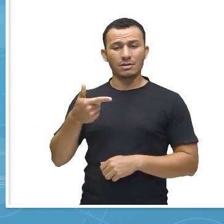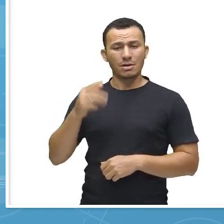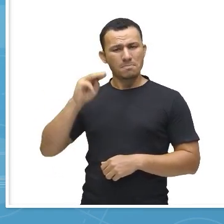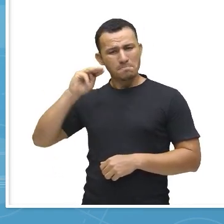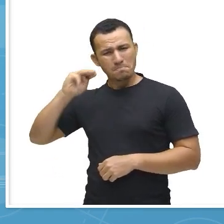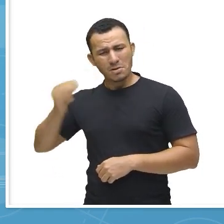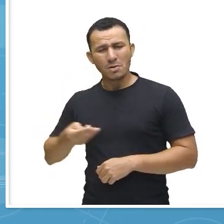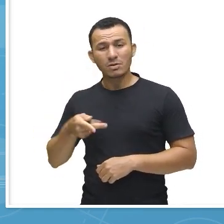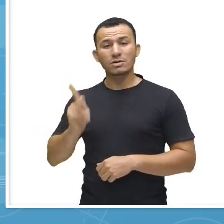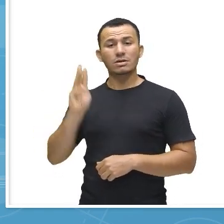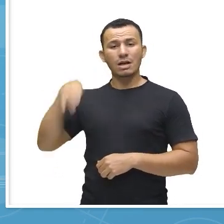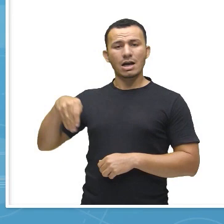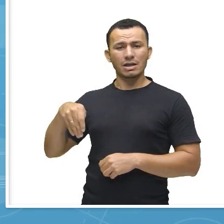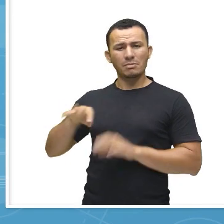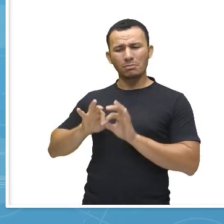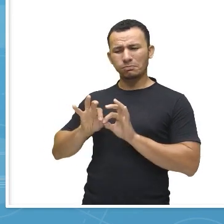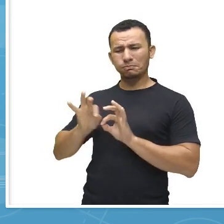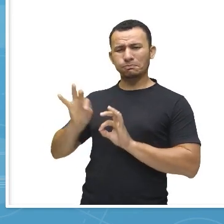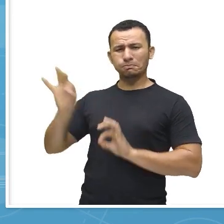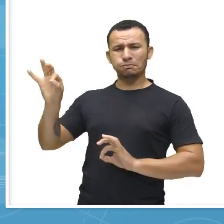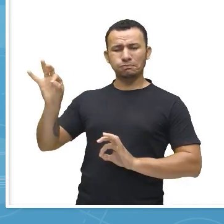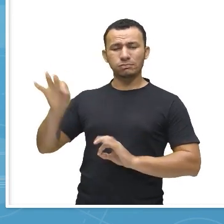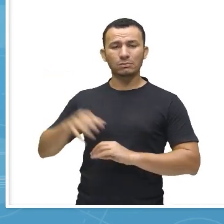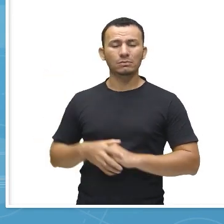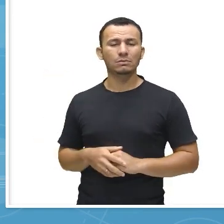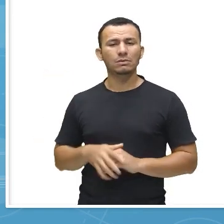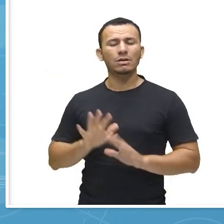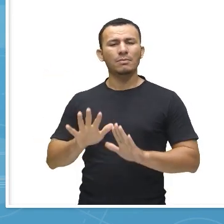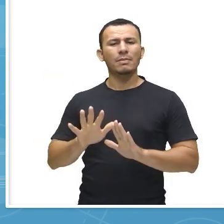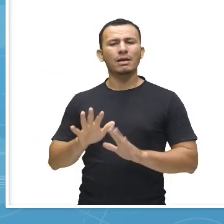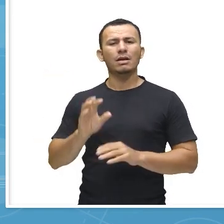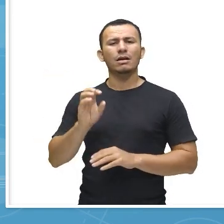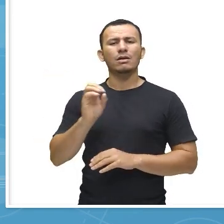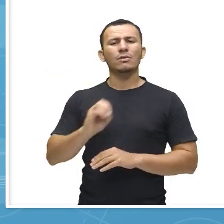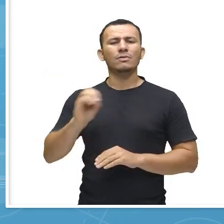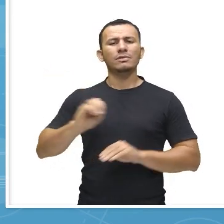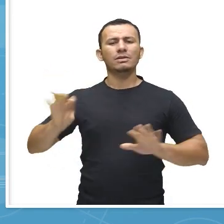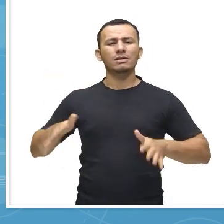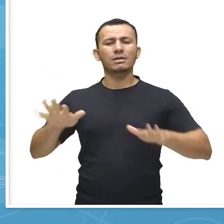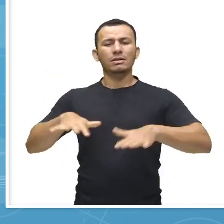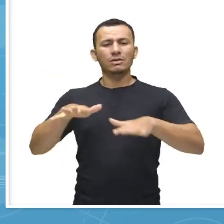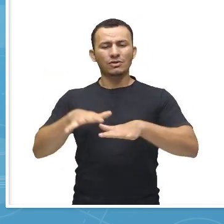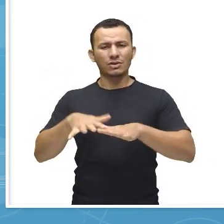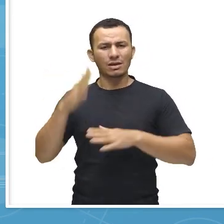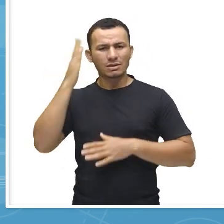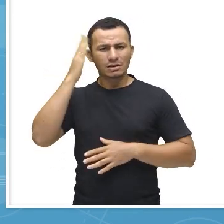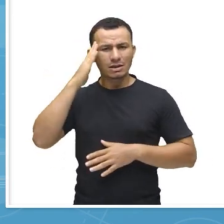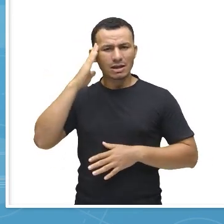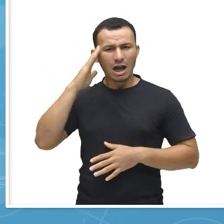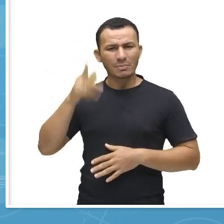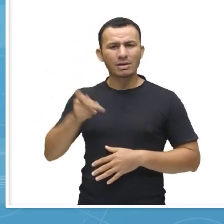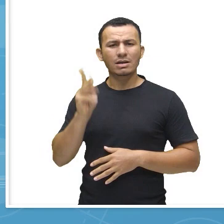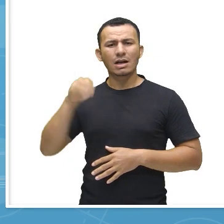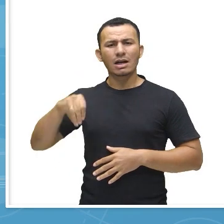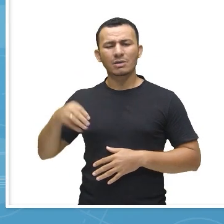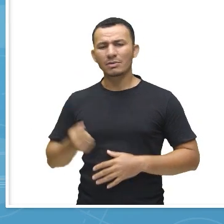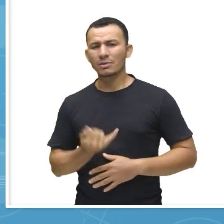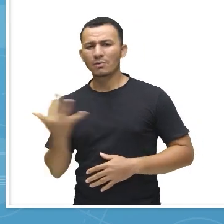7,7.741.000 quilômetros quadrados. Vocês lembram o tamanho da Oceania? A Oceania, ela tem cerca de